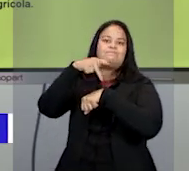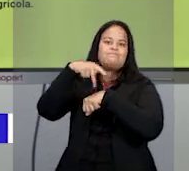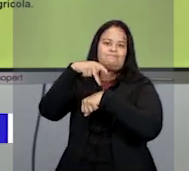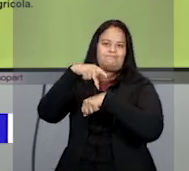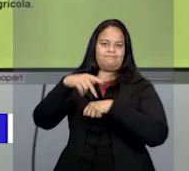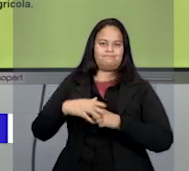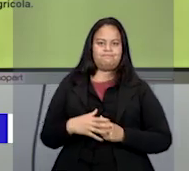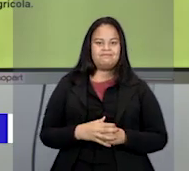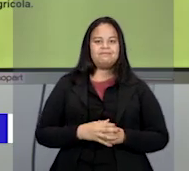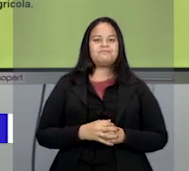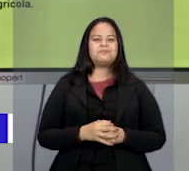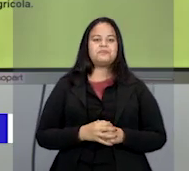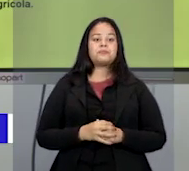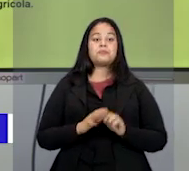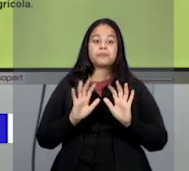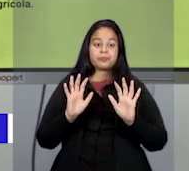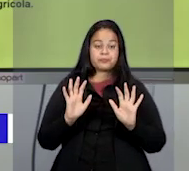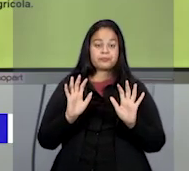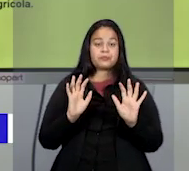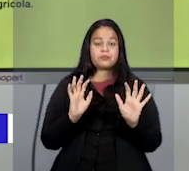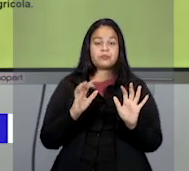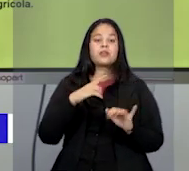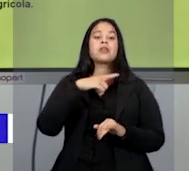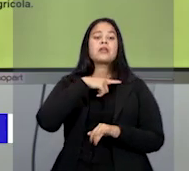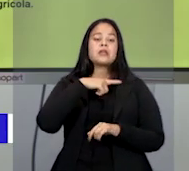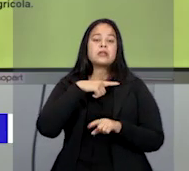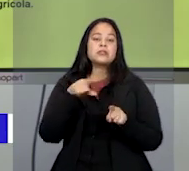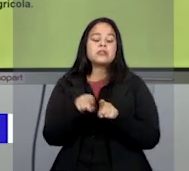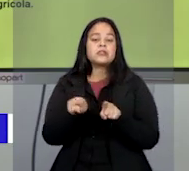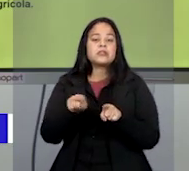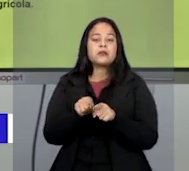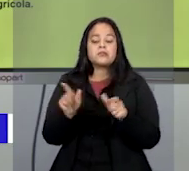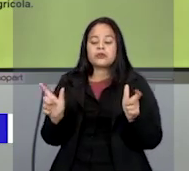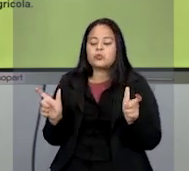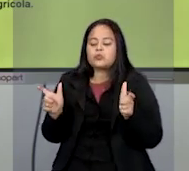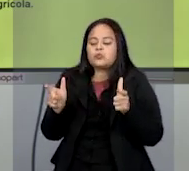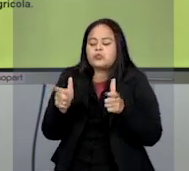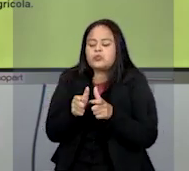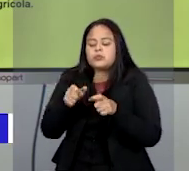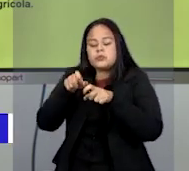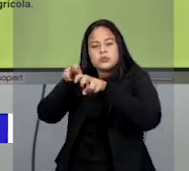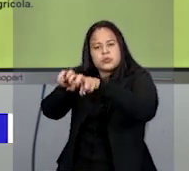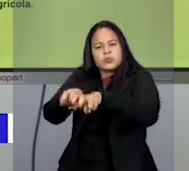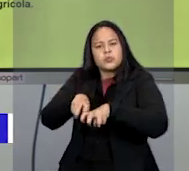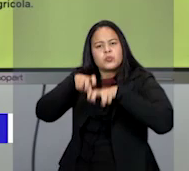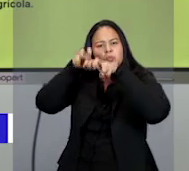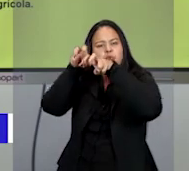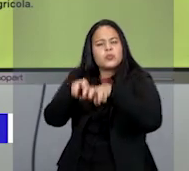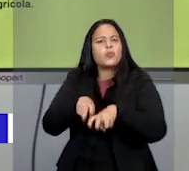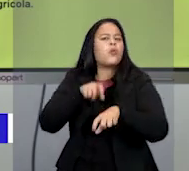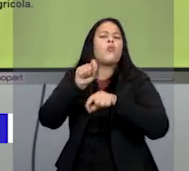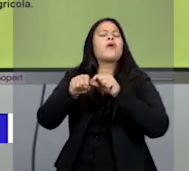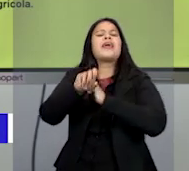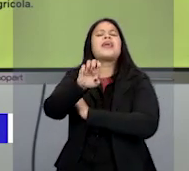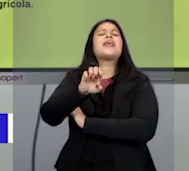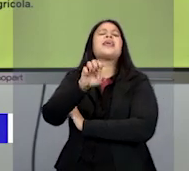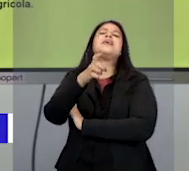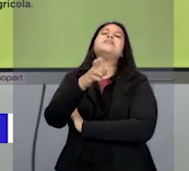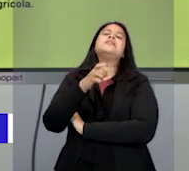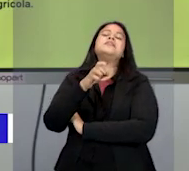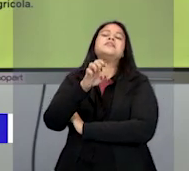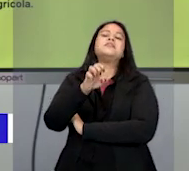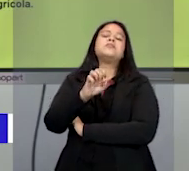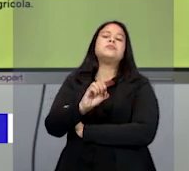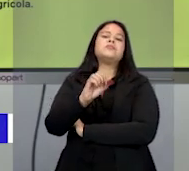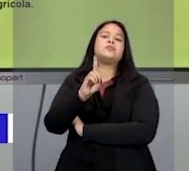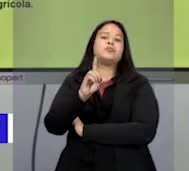né? Porém, nós temos a intensificação do êxodo rural. O que significa isso? Se automaticamente você